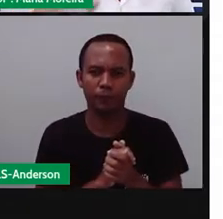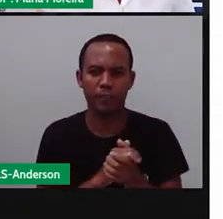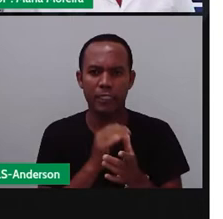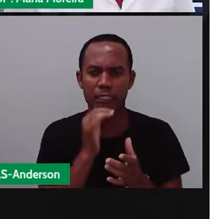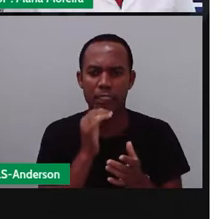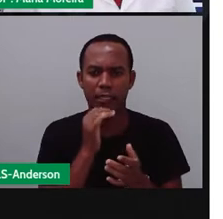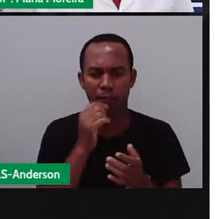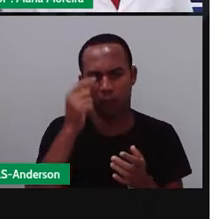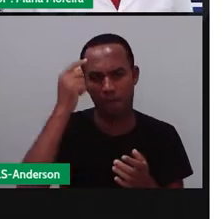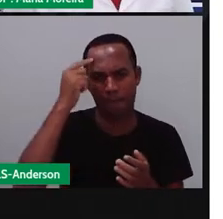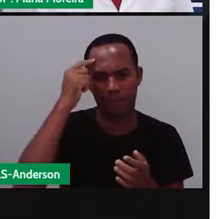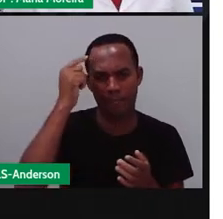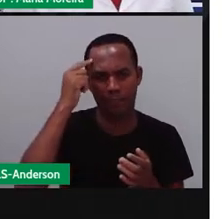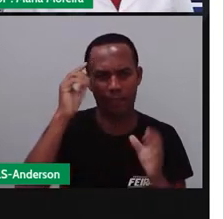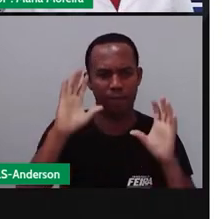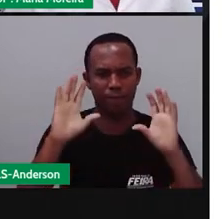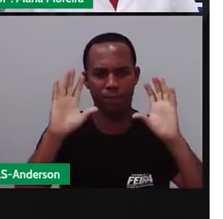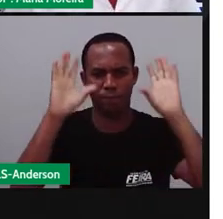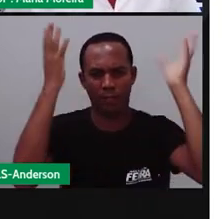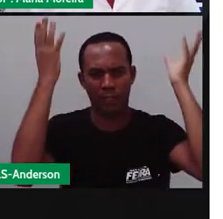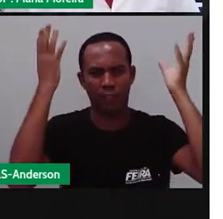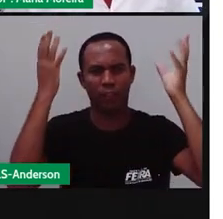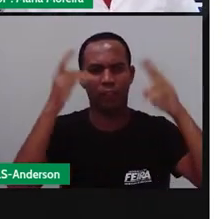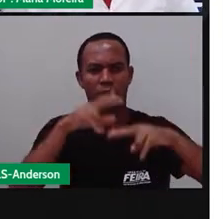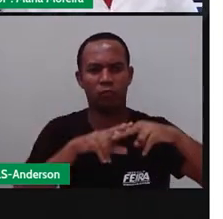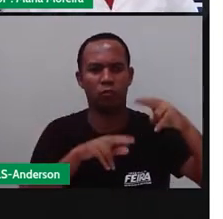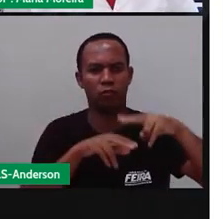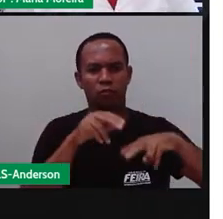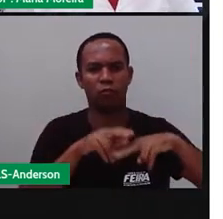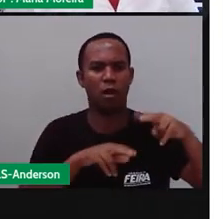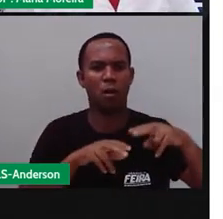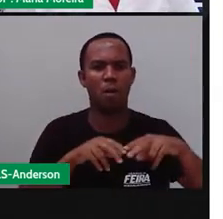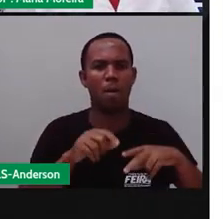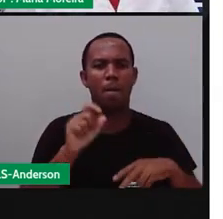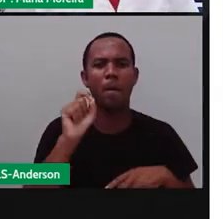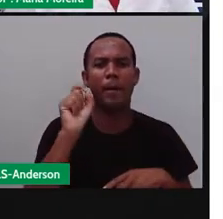quando a gente pensa em festa junina, automaticamente a gente pensa em festa